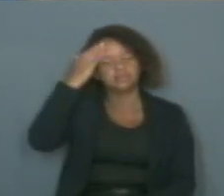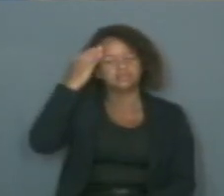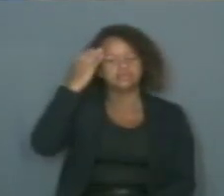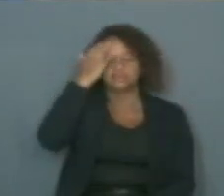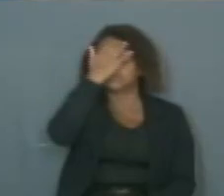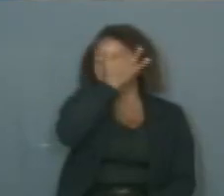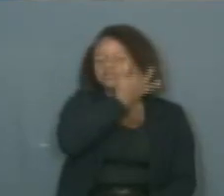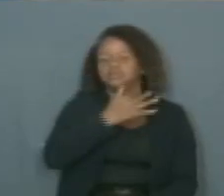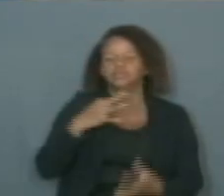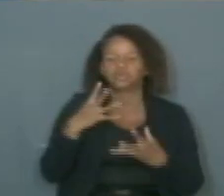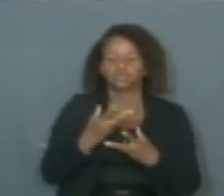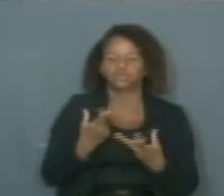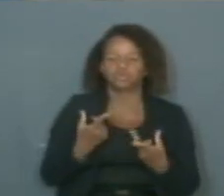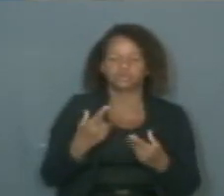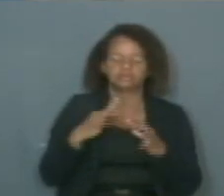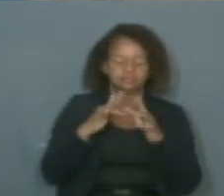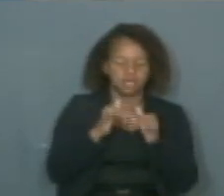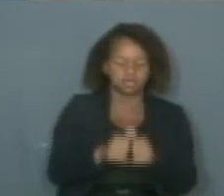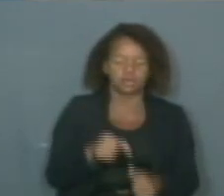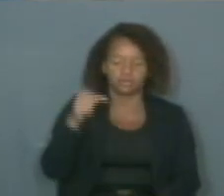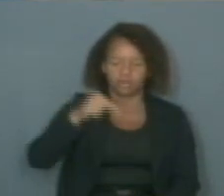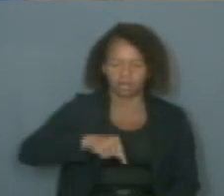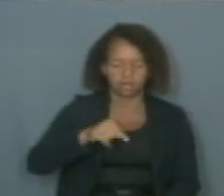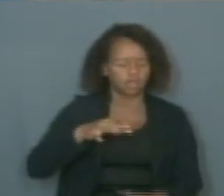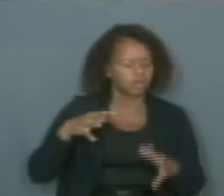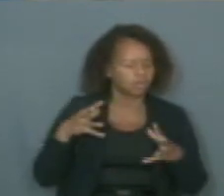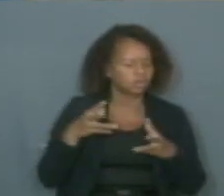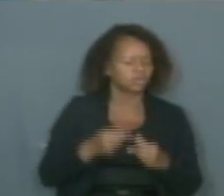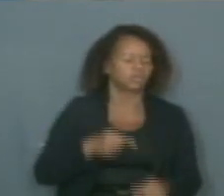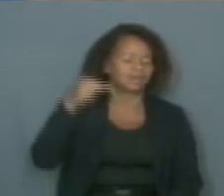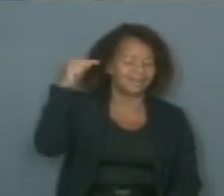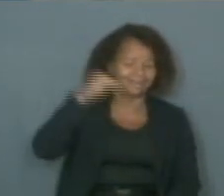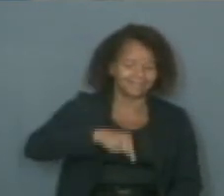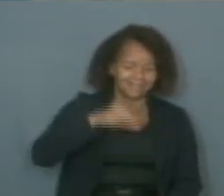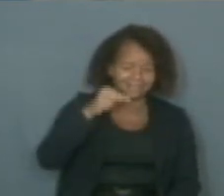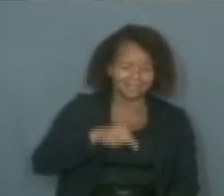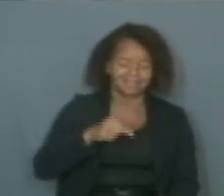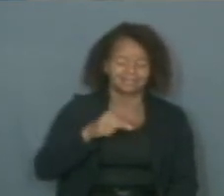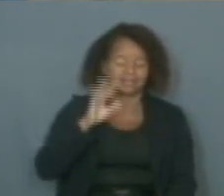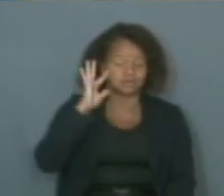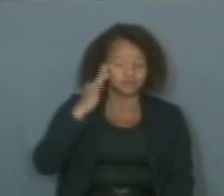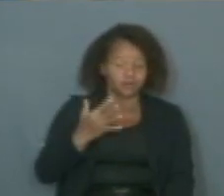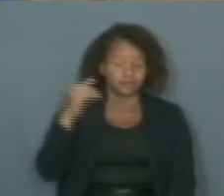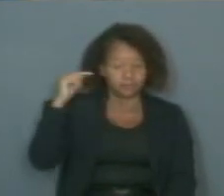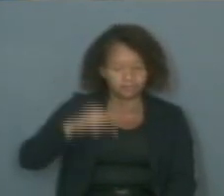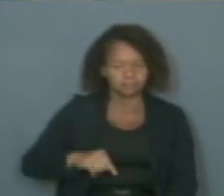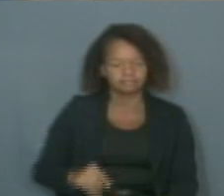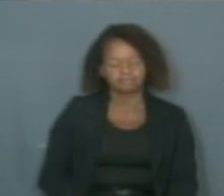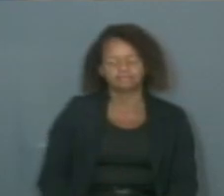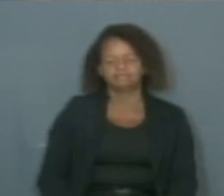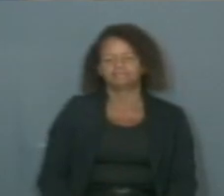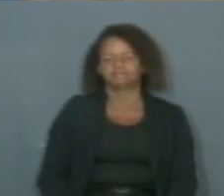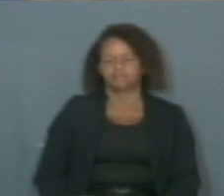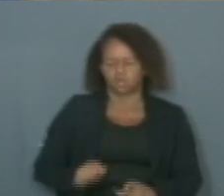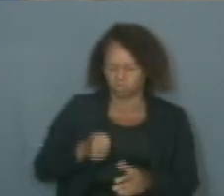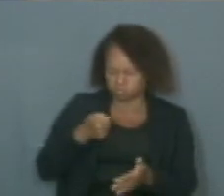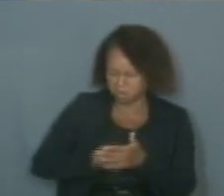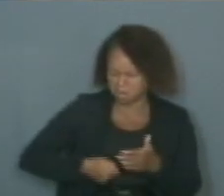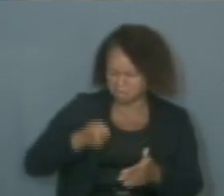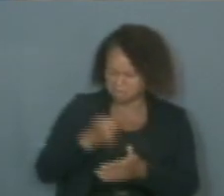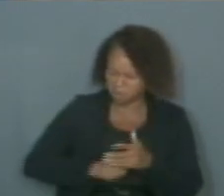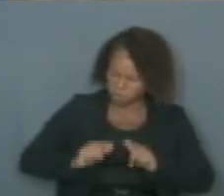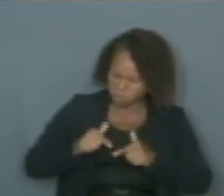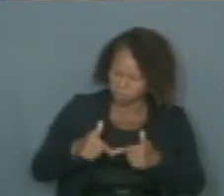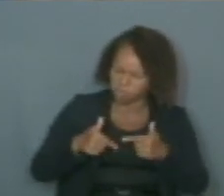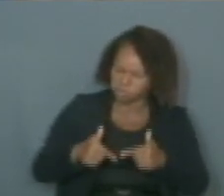que tudo se resumia aqui, que tudo passa aqui, eu pretendi, lutei,